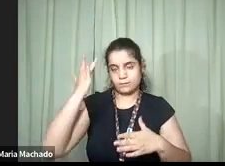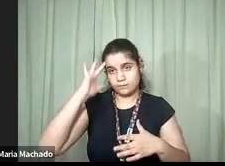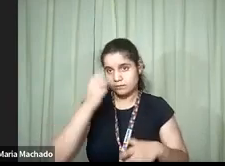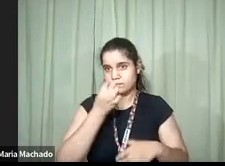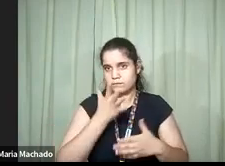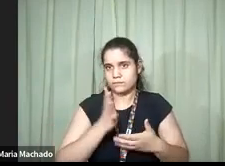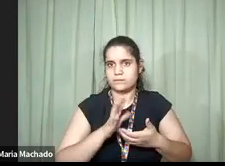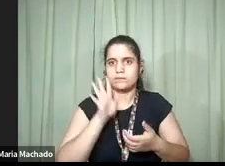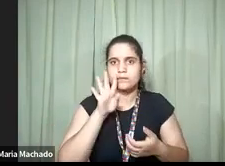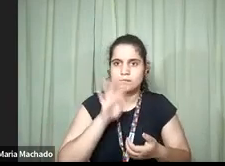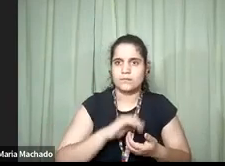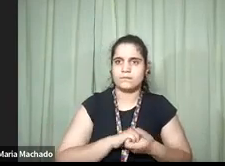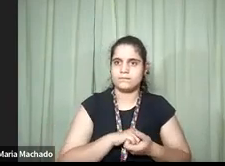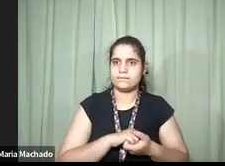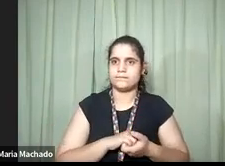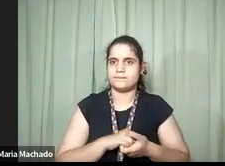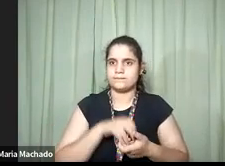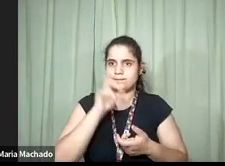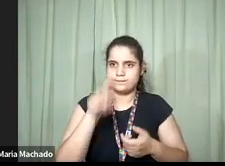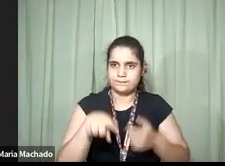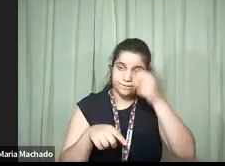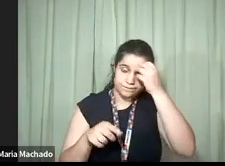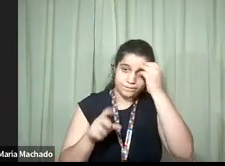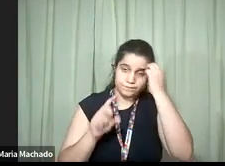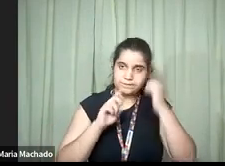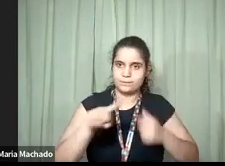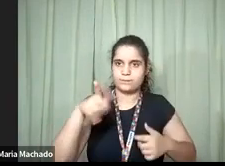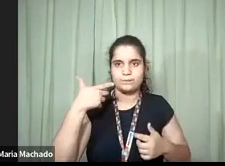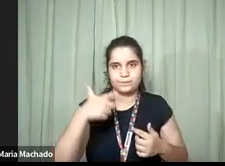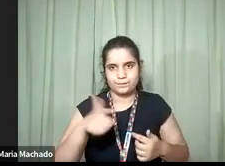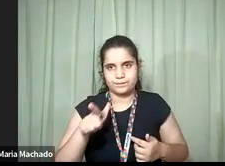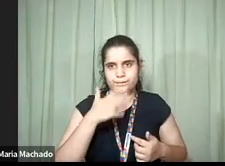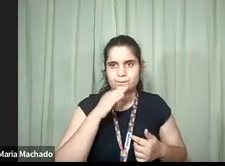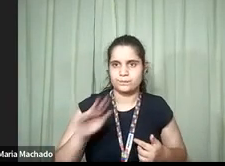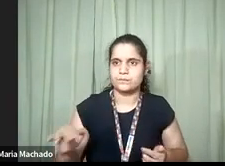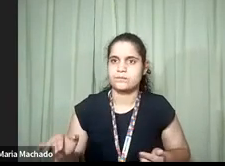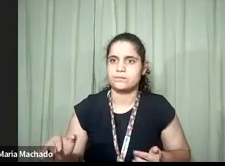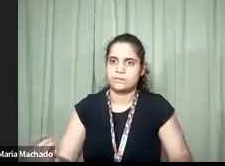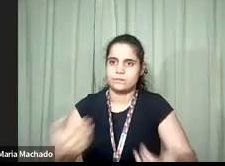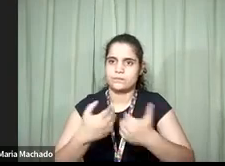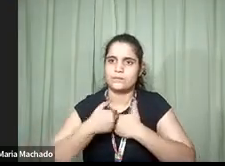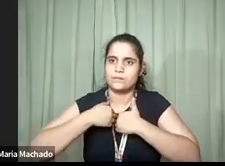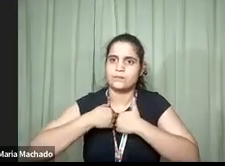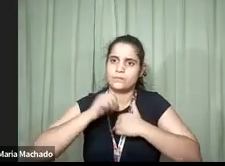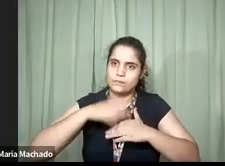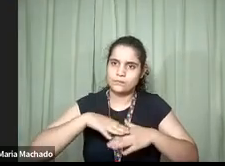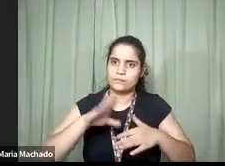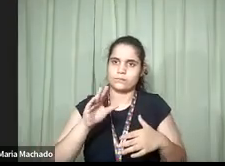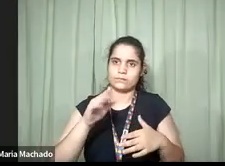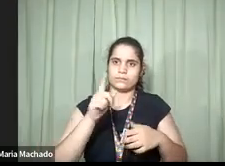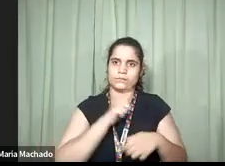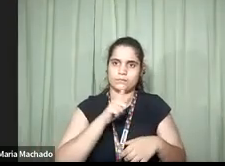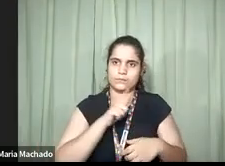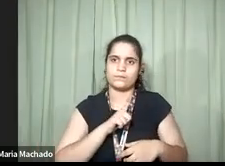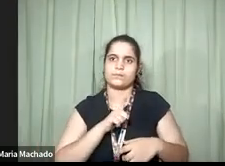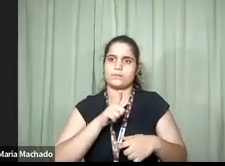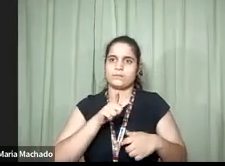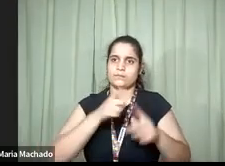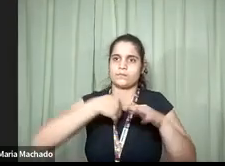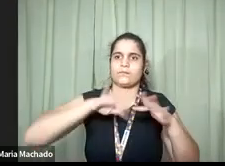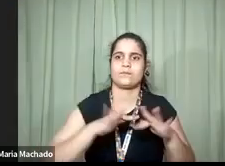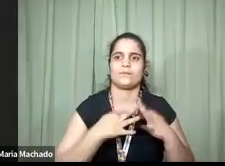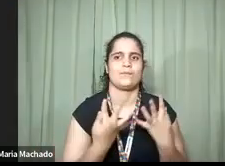interessante, é que não existe uma criança autista, mas existe uma família,